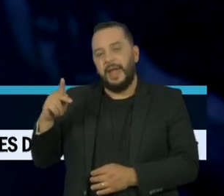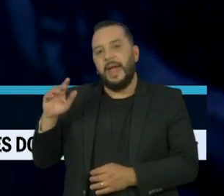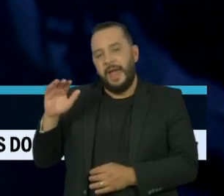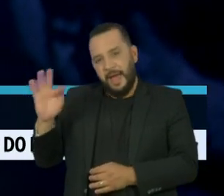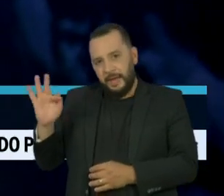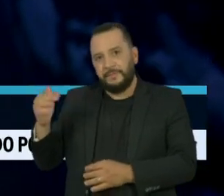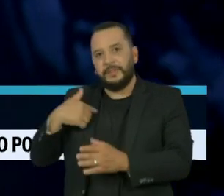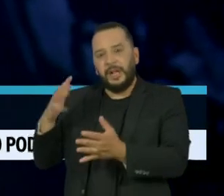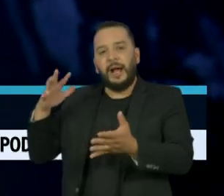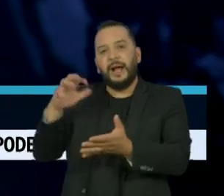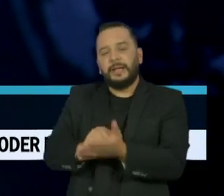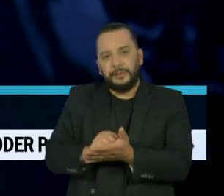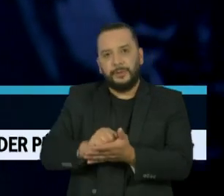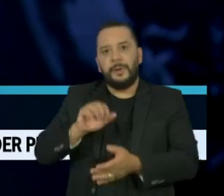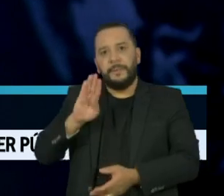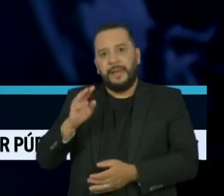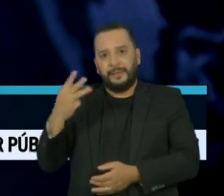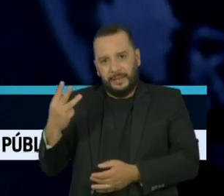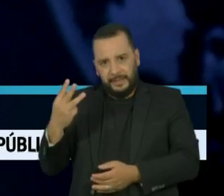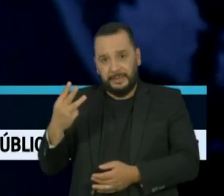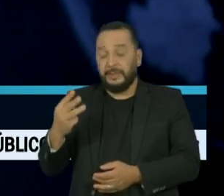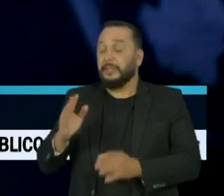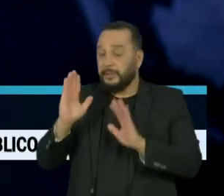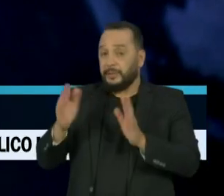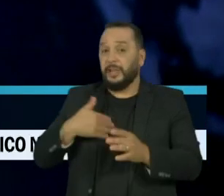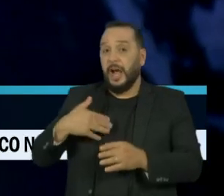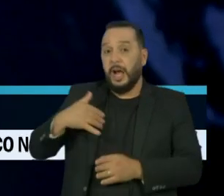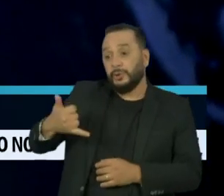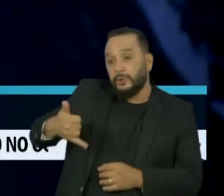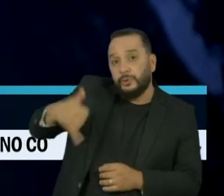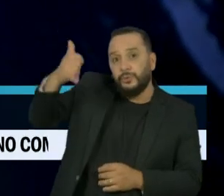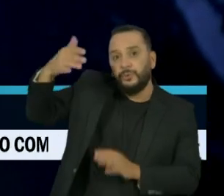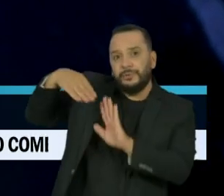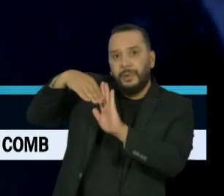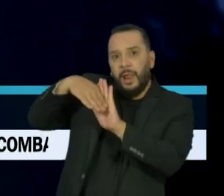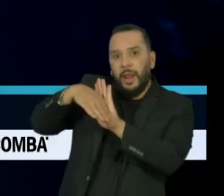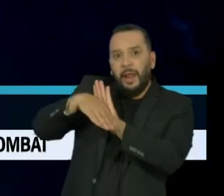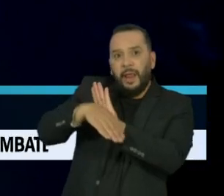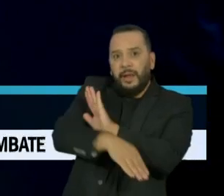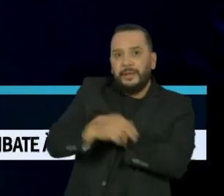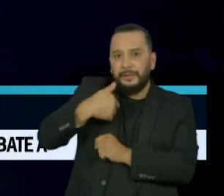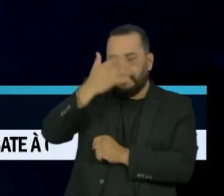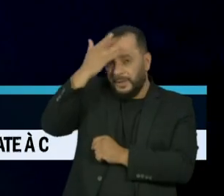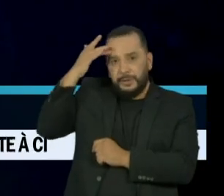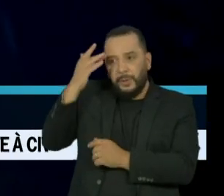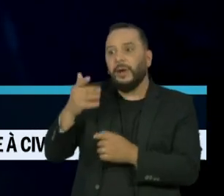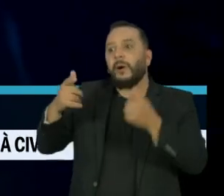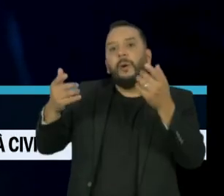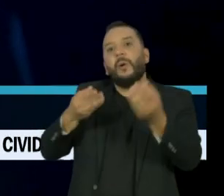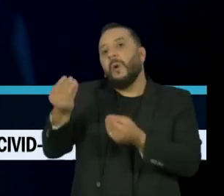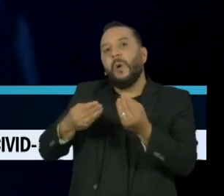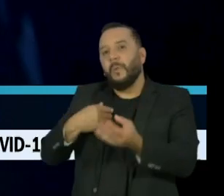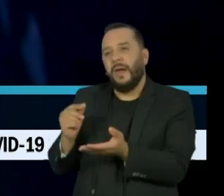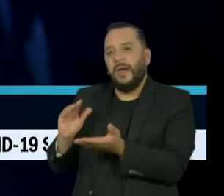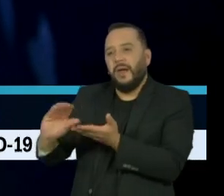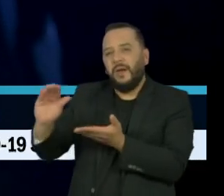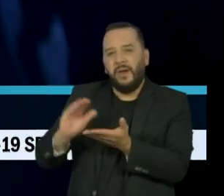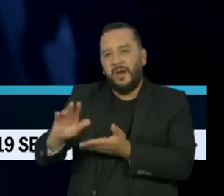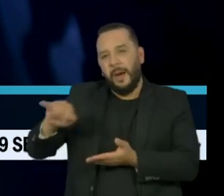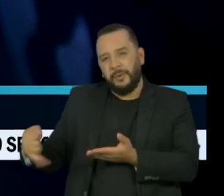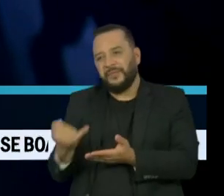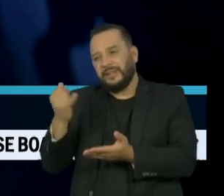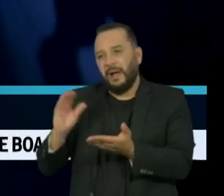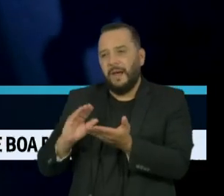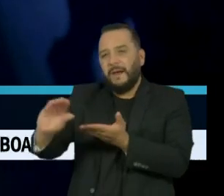Valores de São Paulo. A queda da taxa básica de juros fez muita gente buscar alternativas de investimentos mais rentáveis, mas nunca é